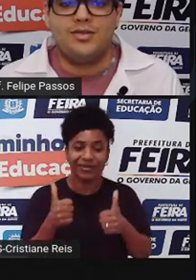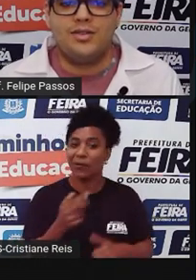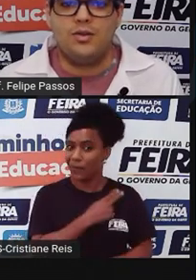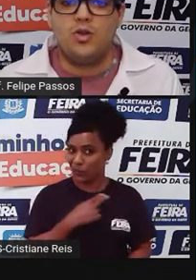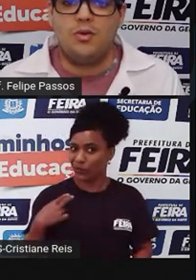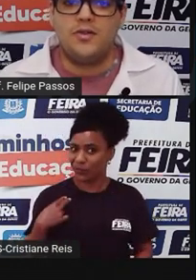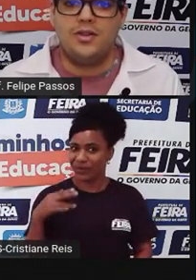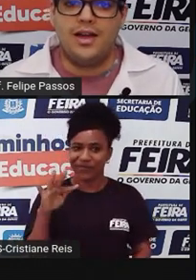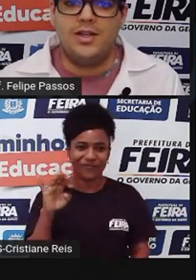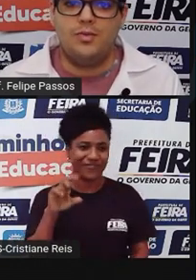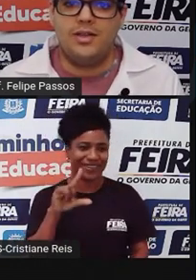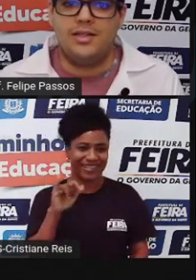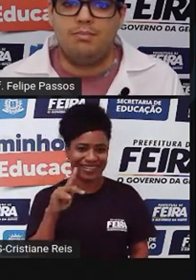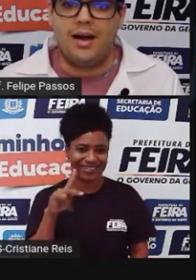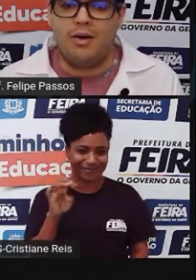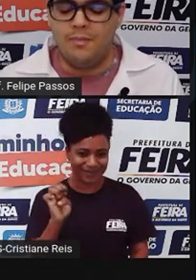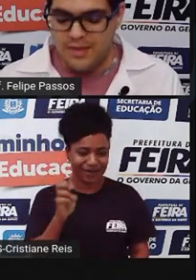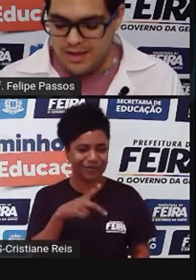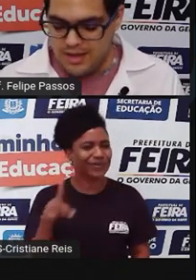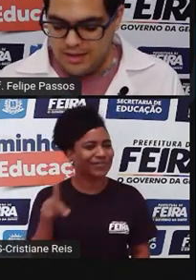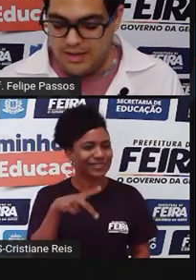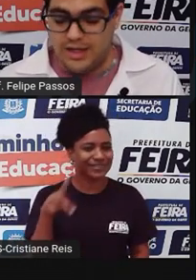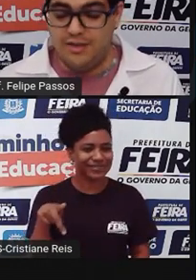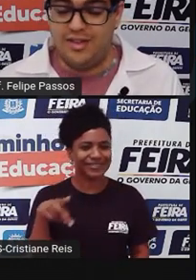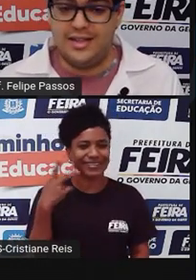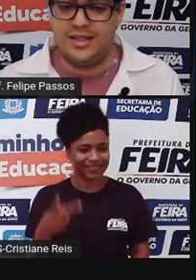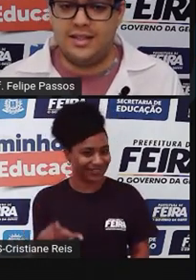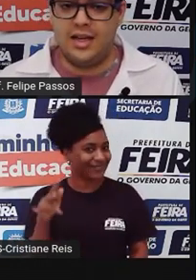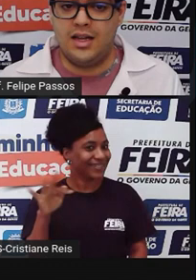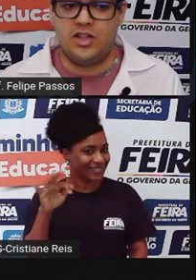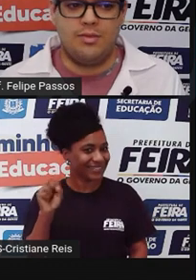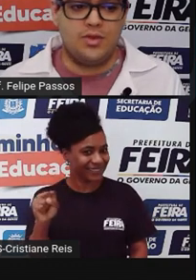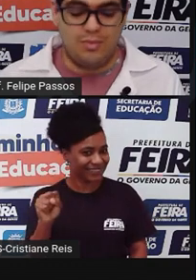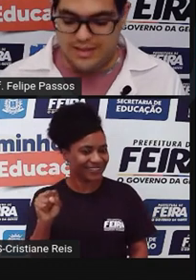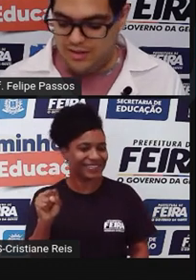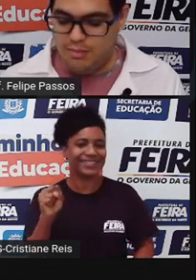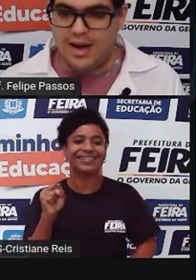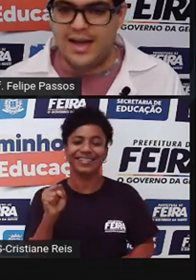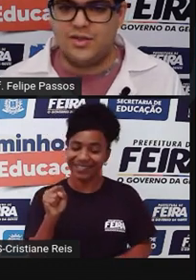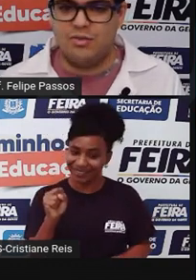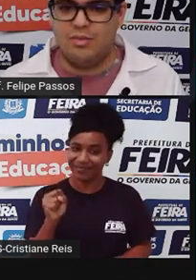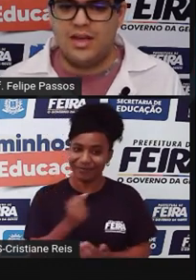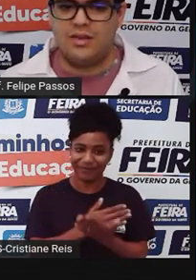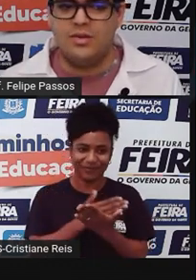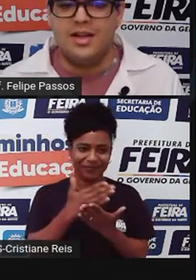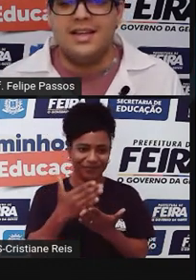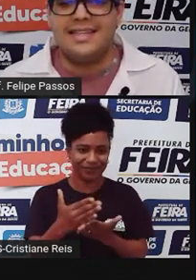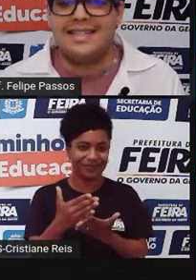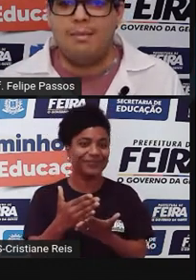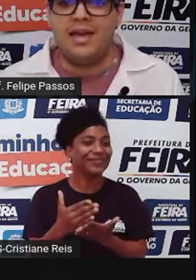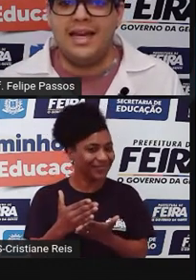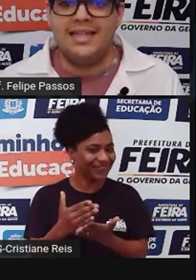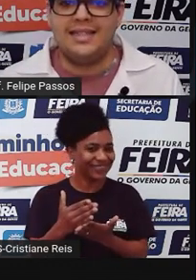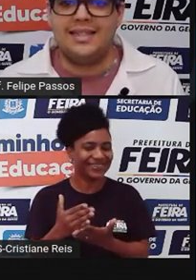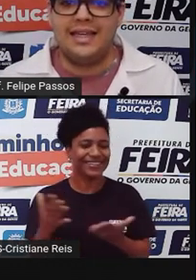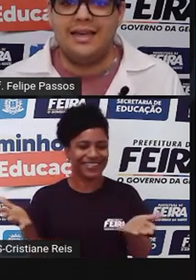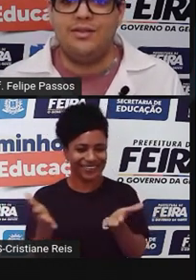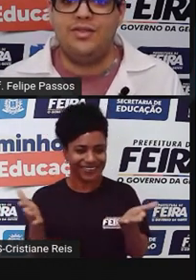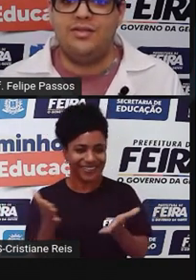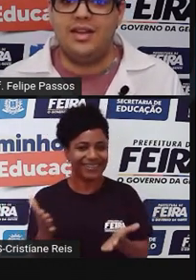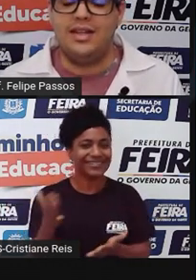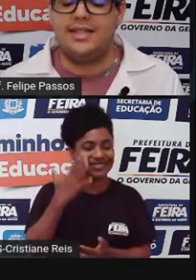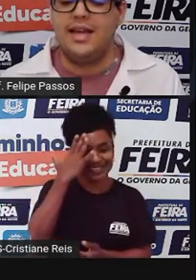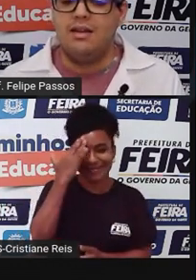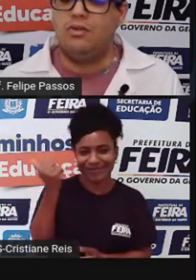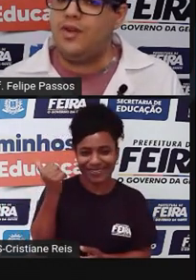nome é Felipe Passos eu sou professor da rede Municipal daqui de Feira de Santana estamos começando mais um momento saberem